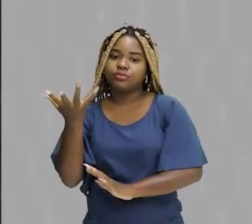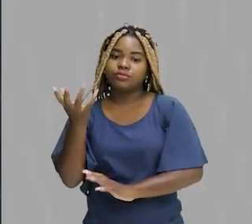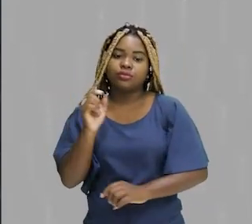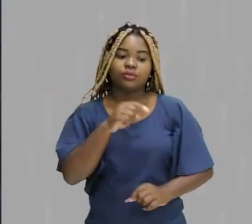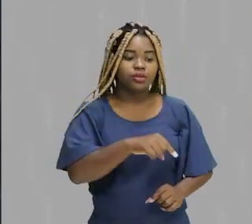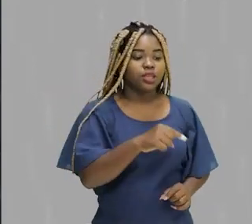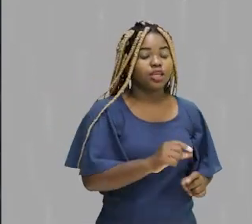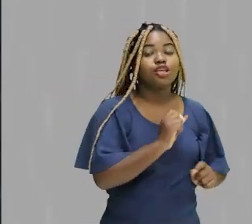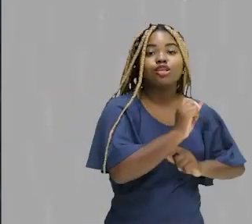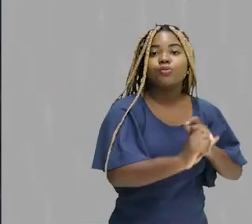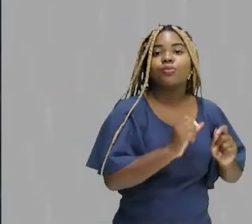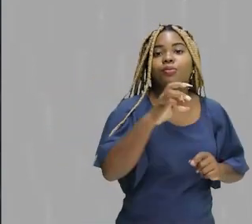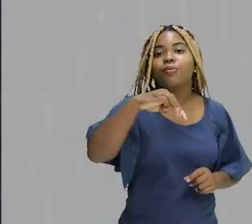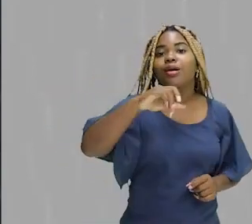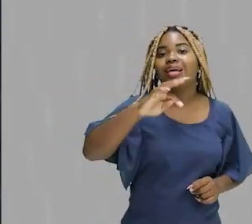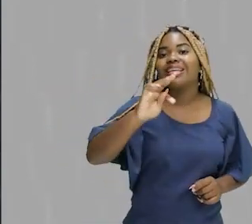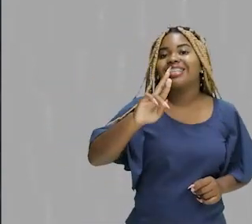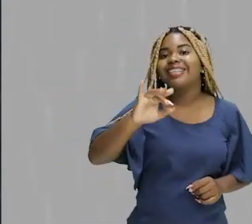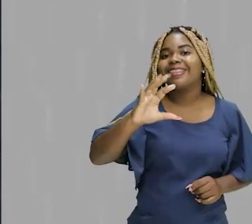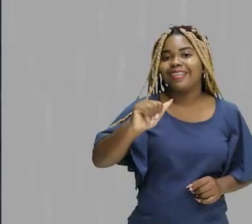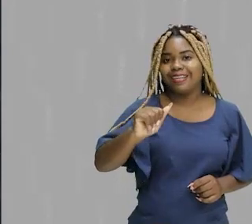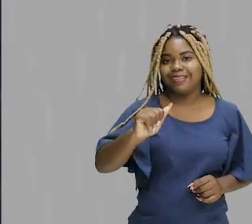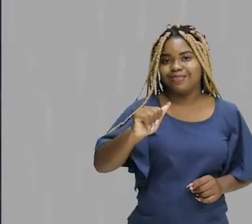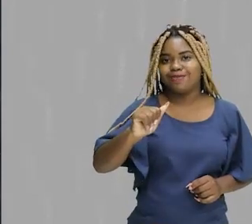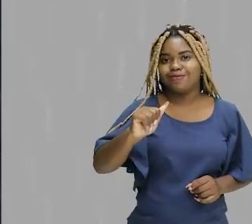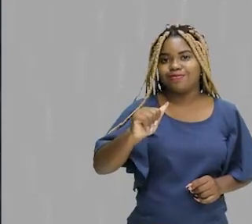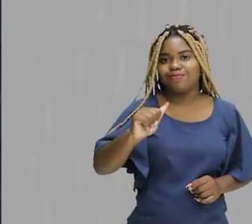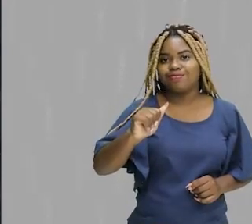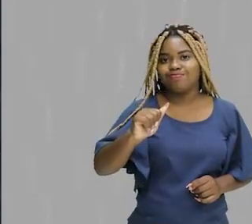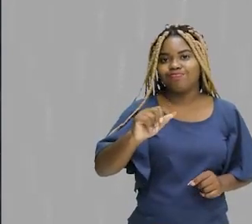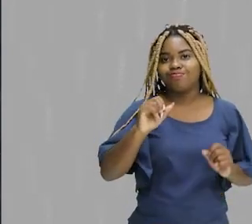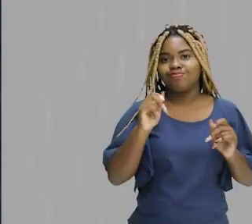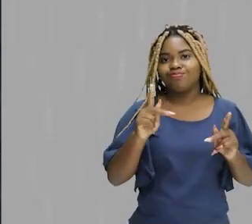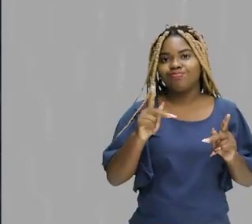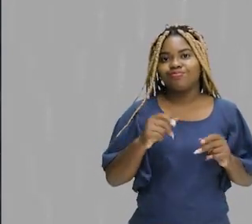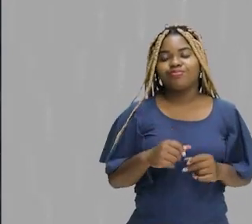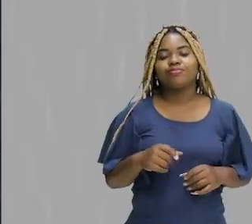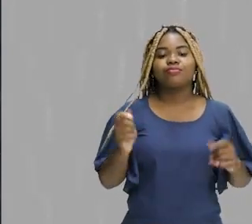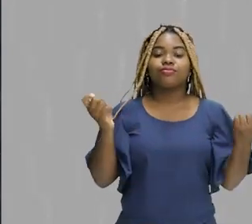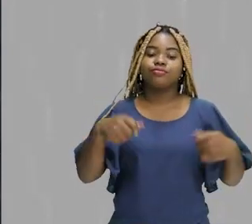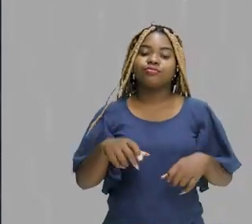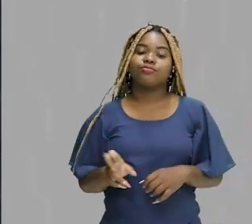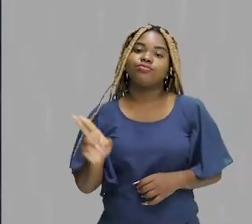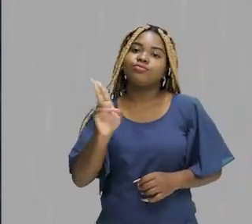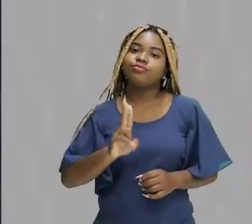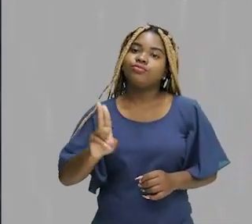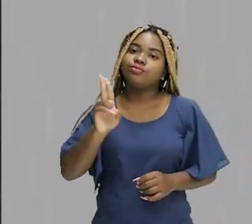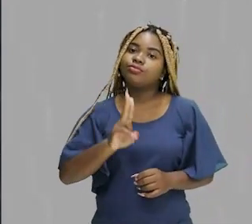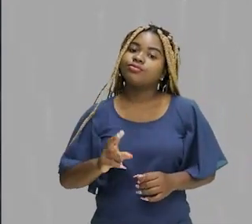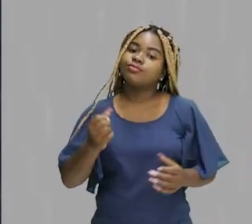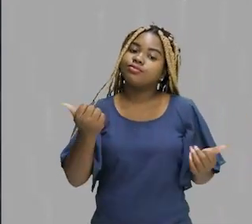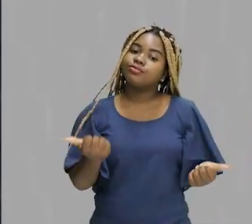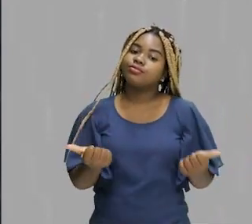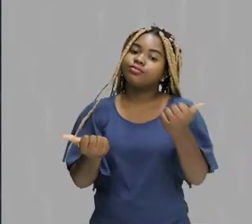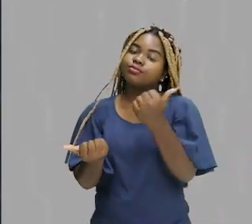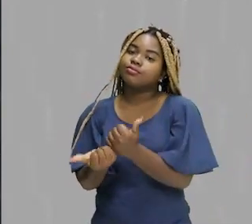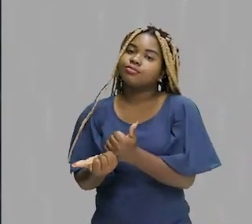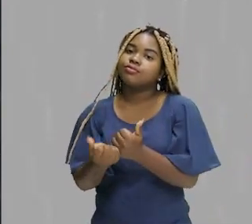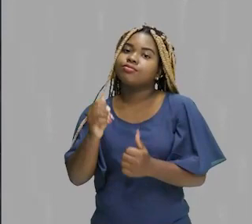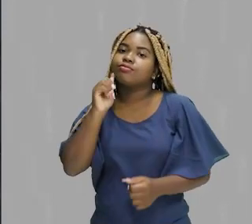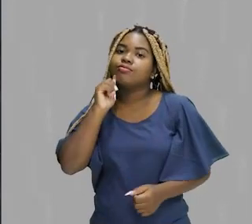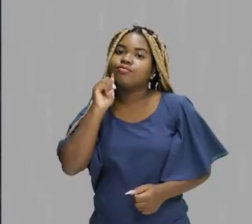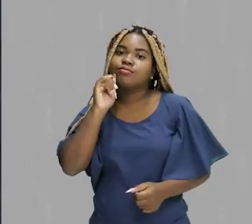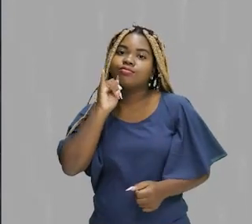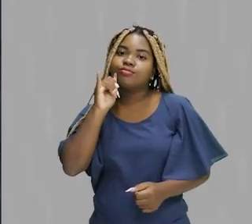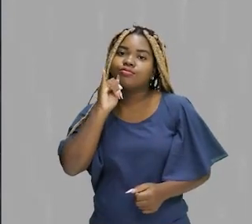orgânica. Então, esse biogás, esse metano, ele pode ser utilizado, né, para substituir, por exemplo,